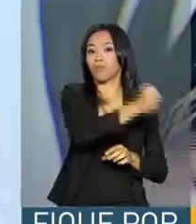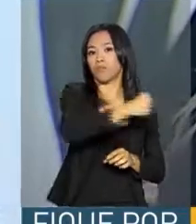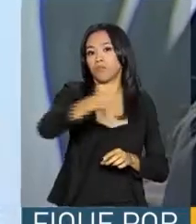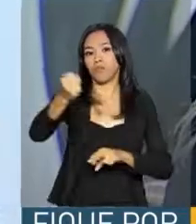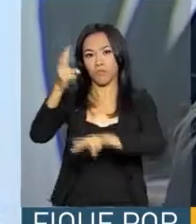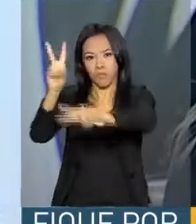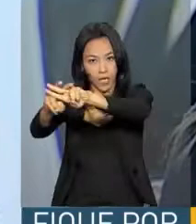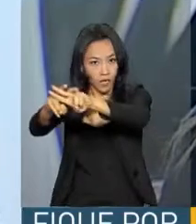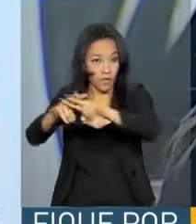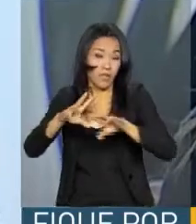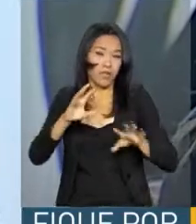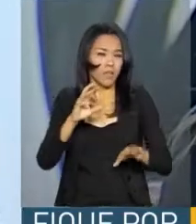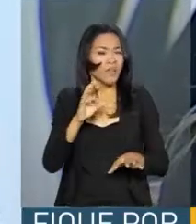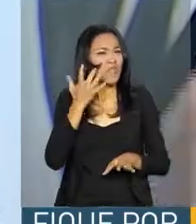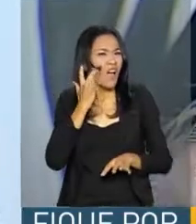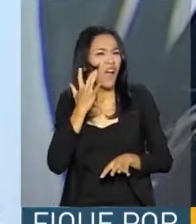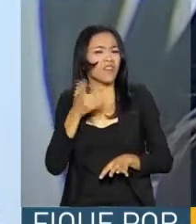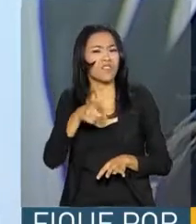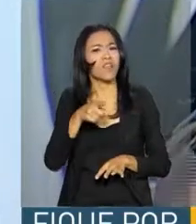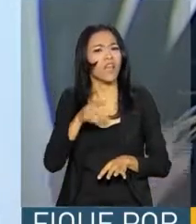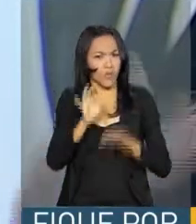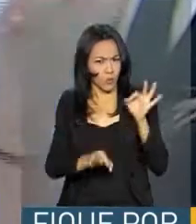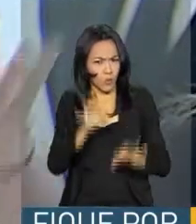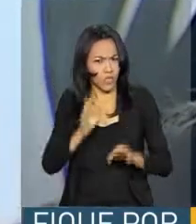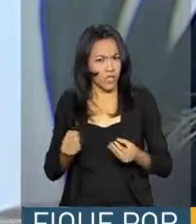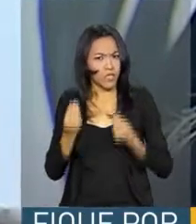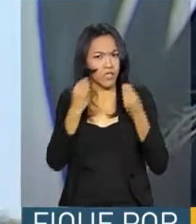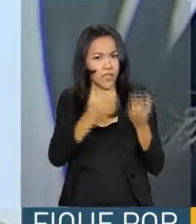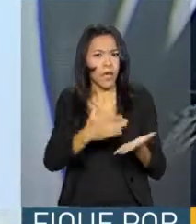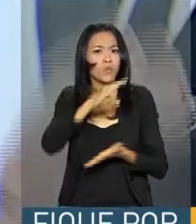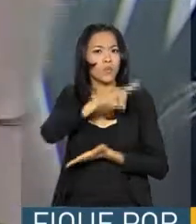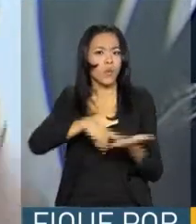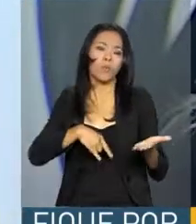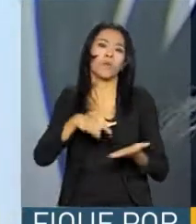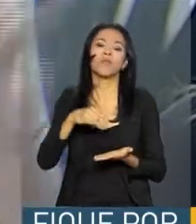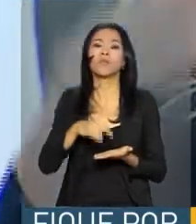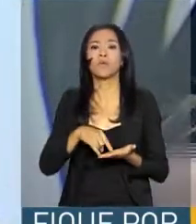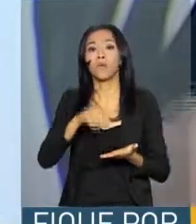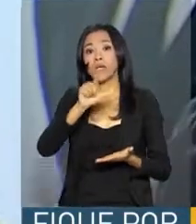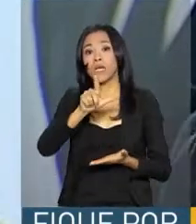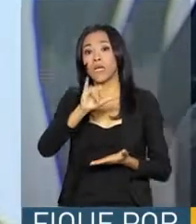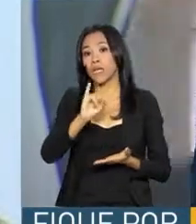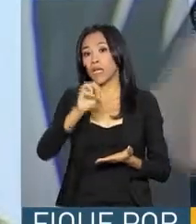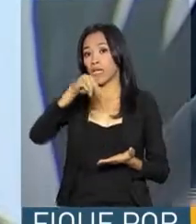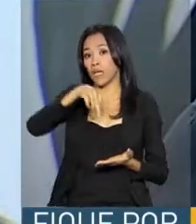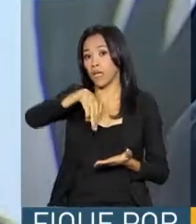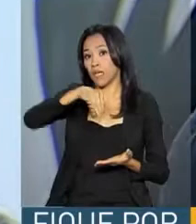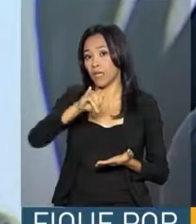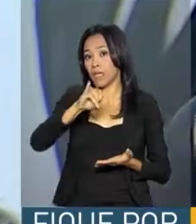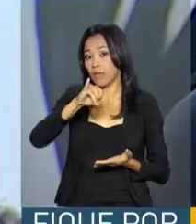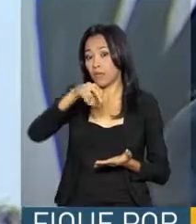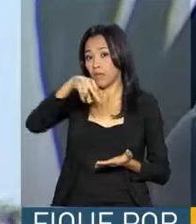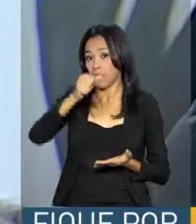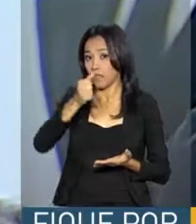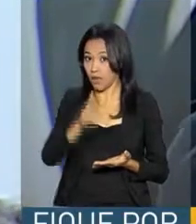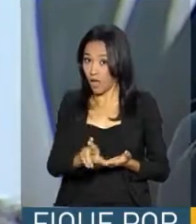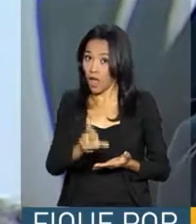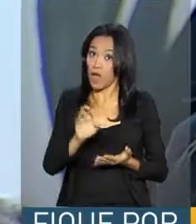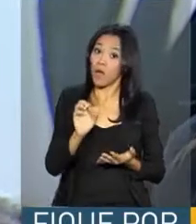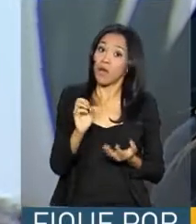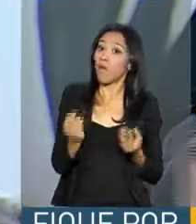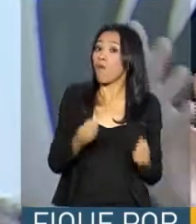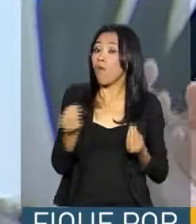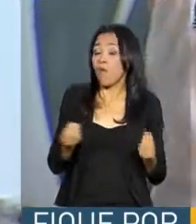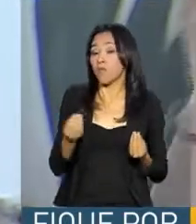deveria conceder uma liminar para o ex-presidente Lula ser candidato? E se, como ele vai fazer oposição às reformas, se o senhor prefere